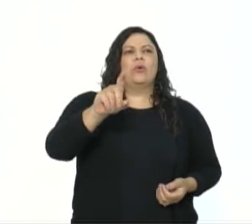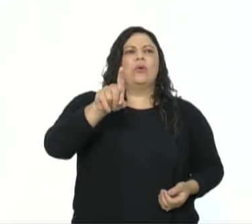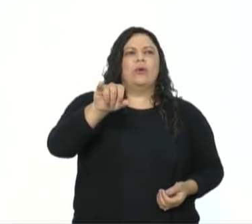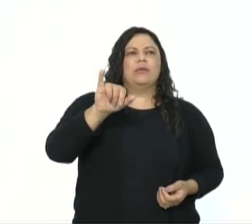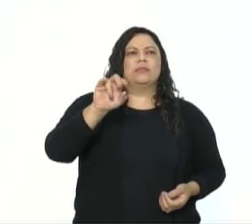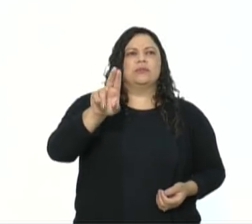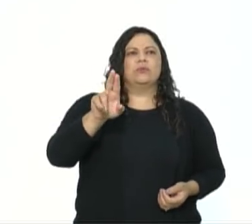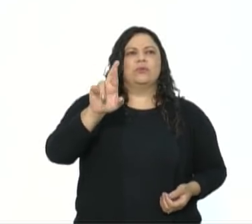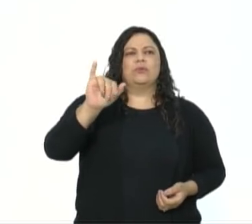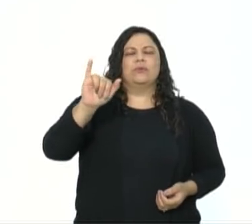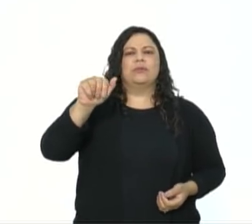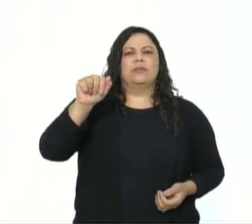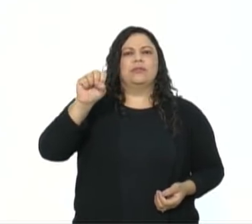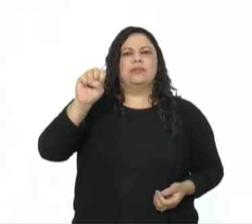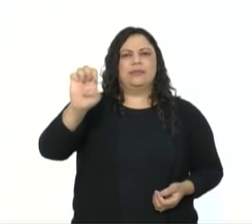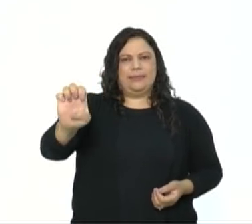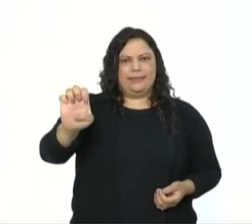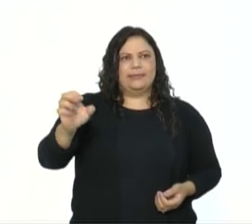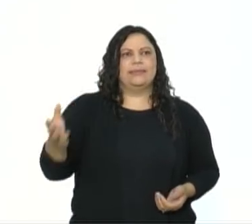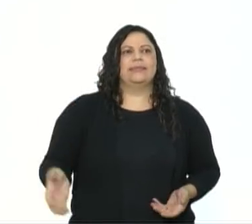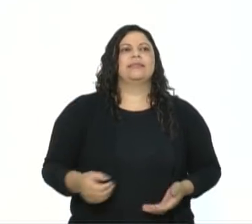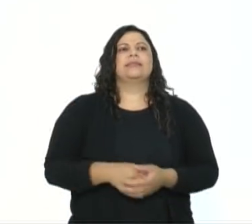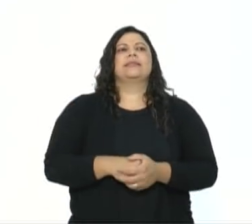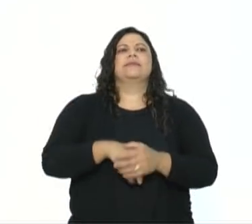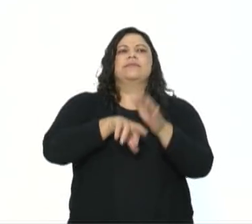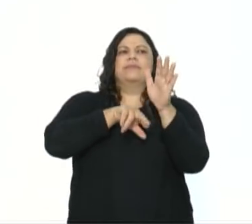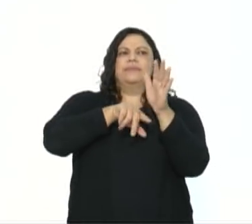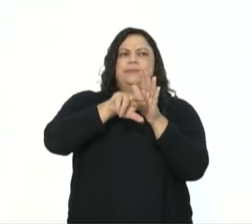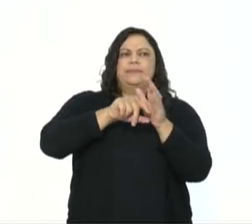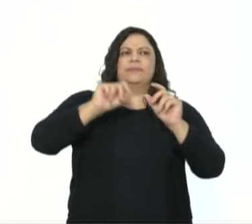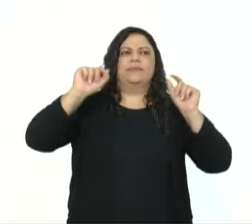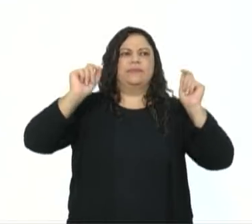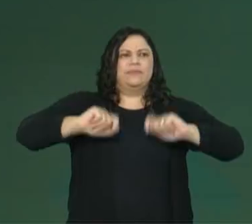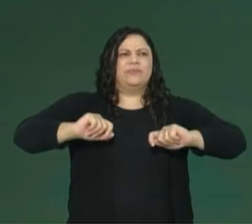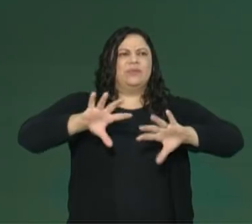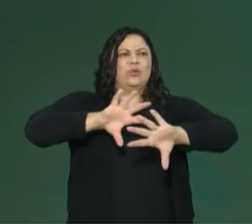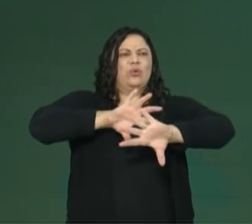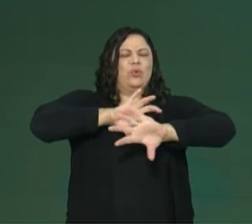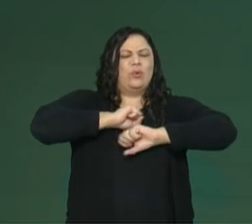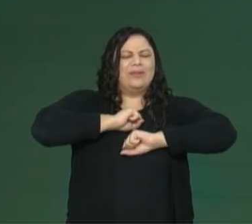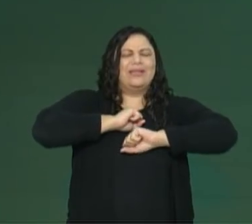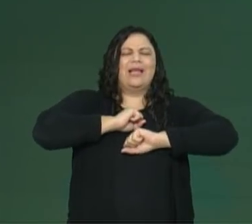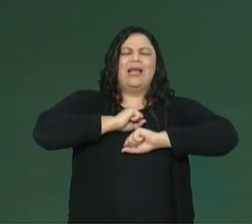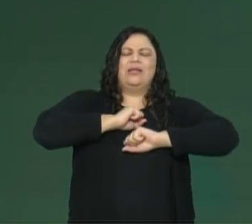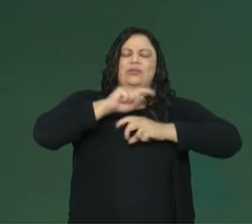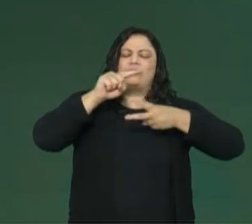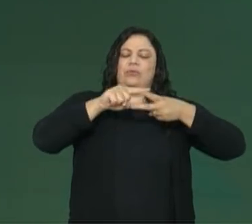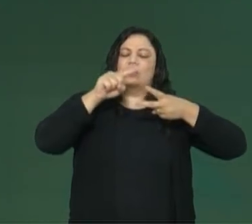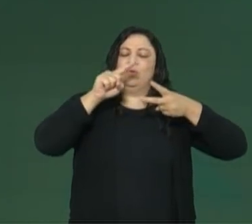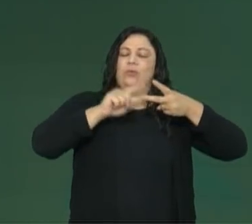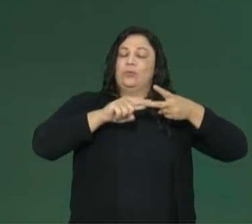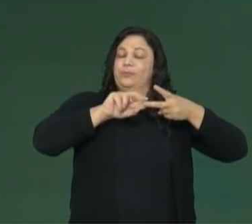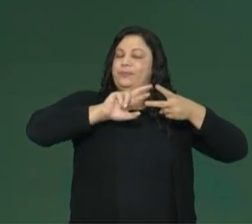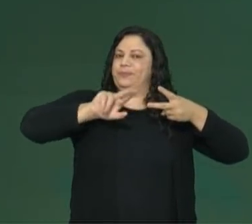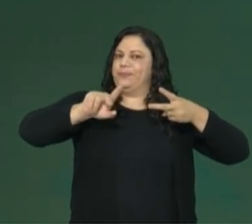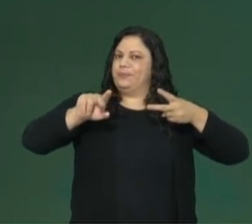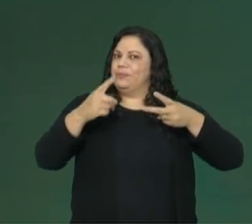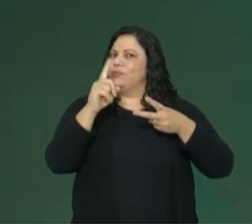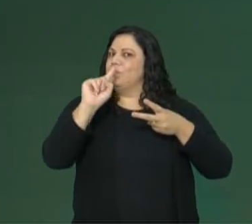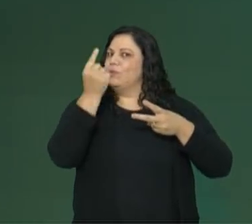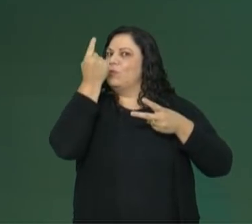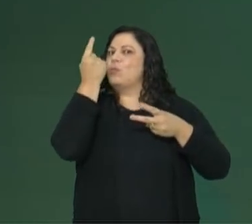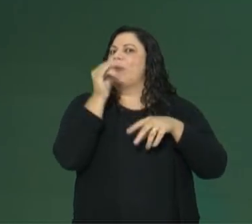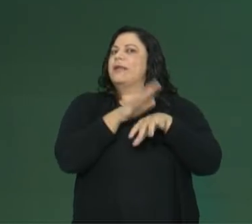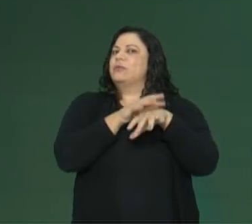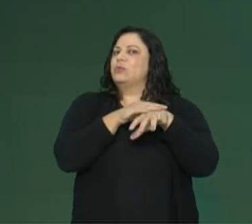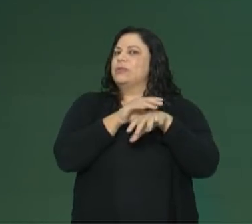oxiurase. Enteróbios vermiculares ou oxiuros vermiculares. Dois vermes diferentes, uma mesma doença. Como